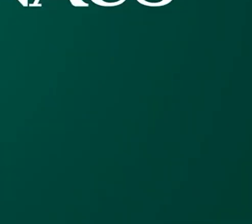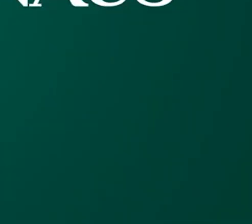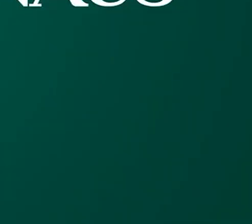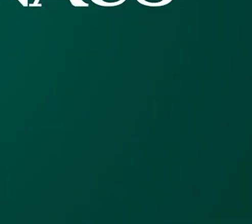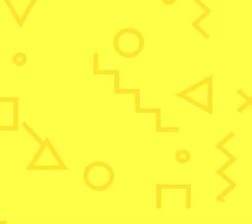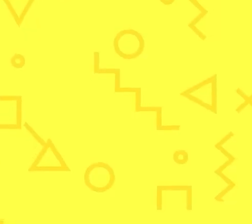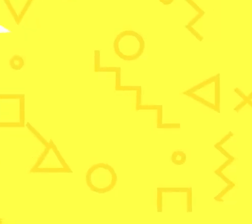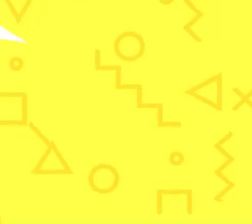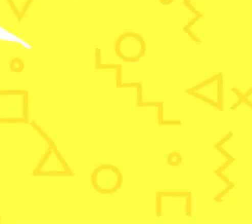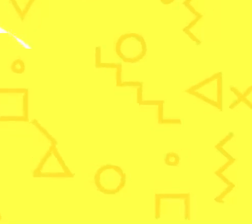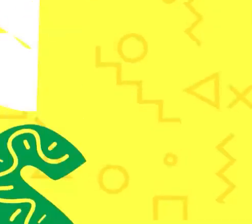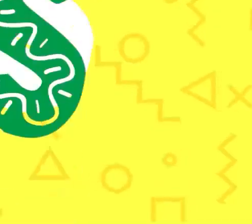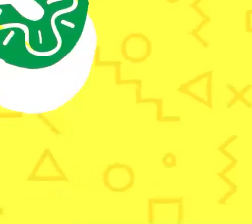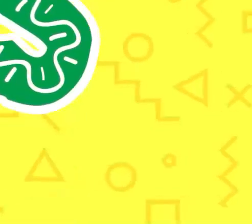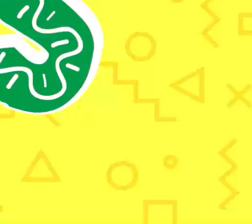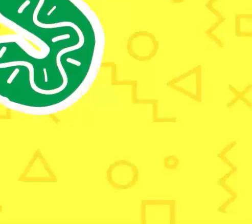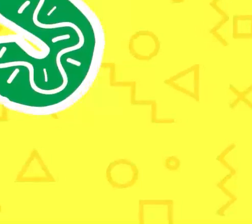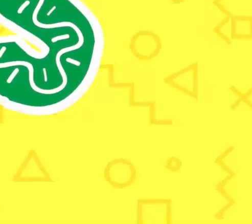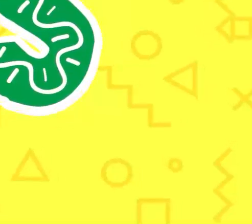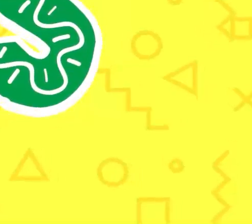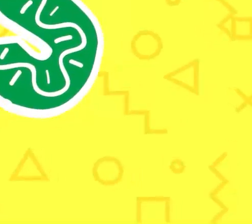Manaus.